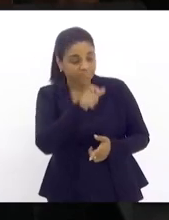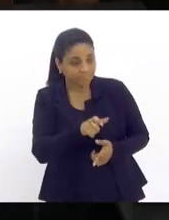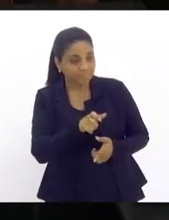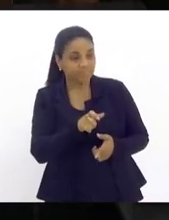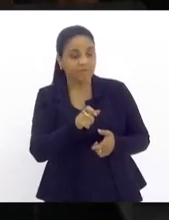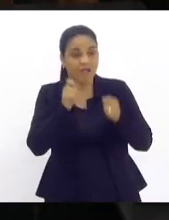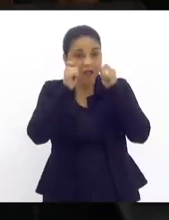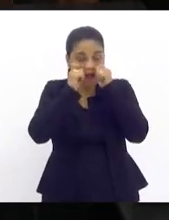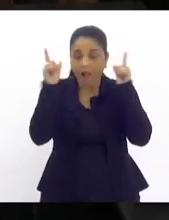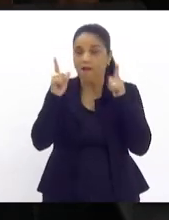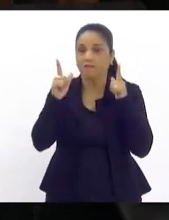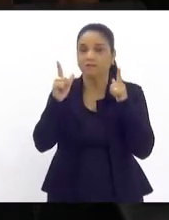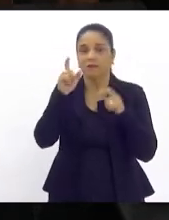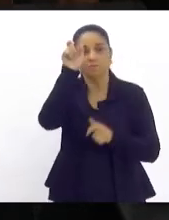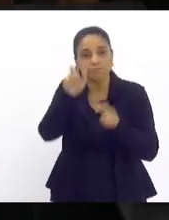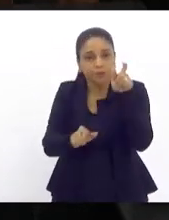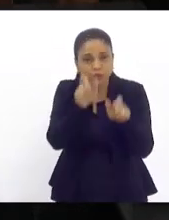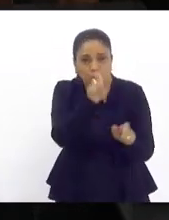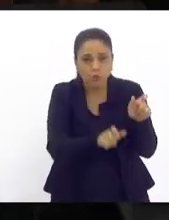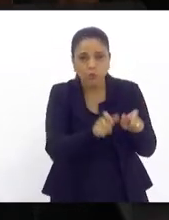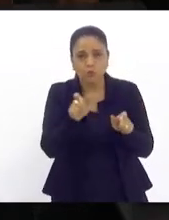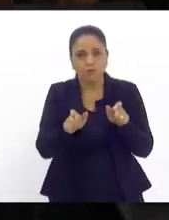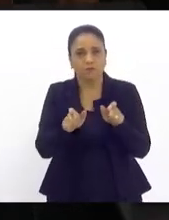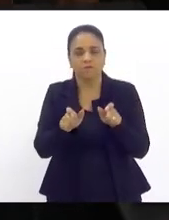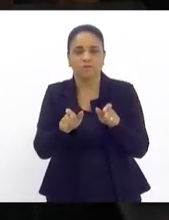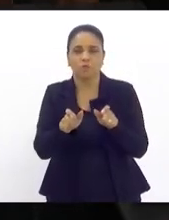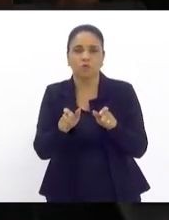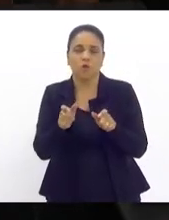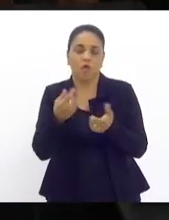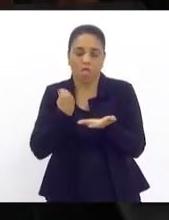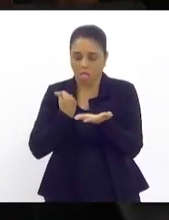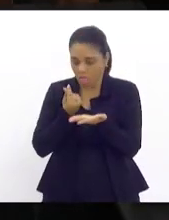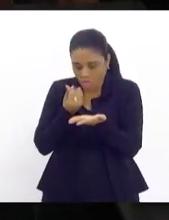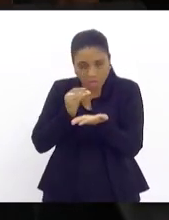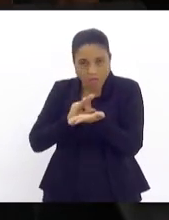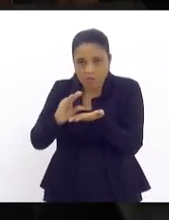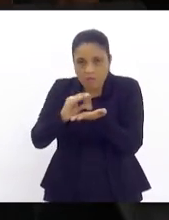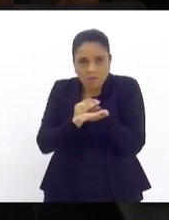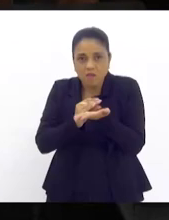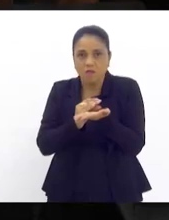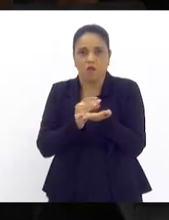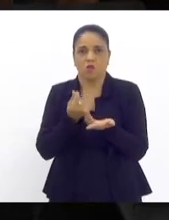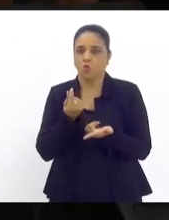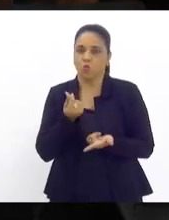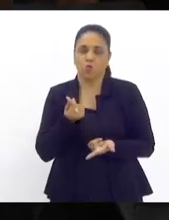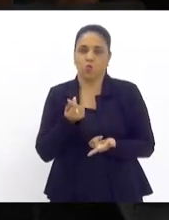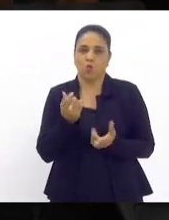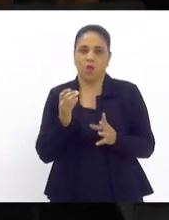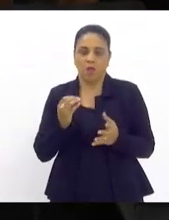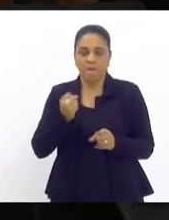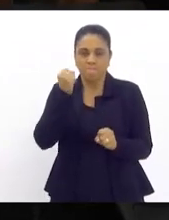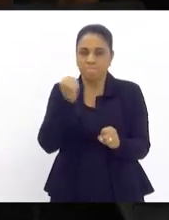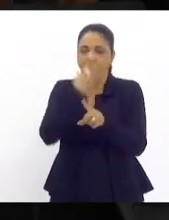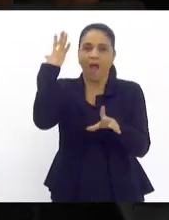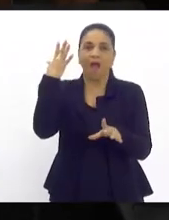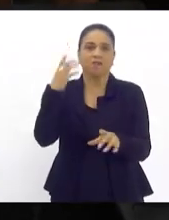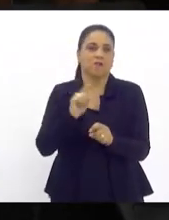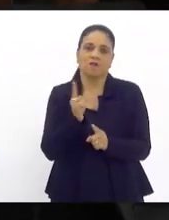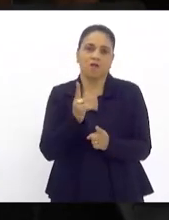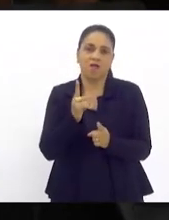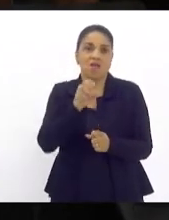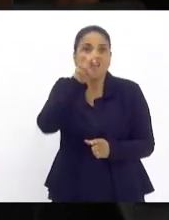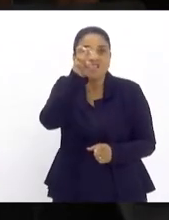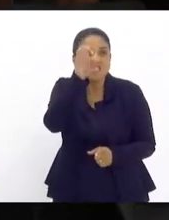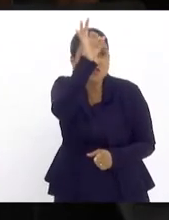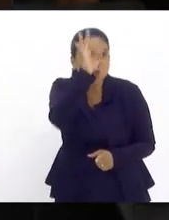isso. E não é o ganho, o lucro da empresa, não. É 5% do que ela